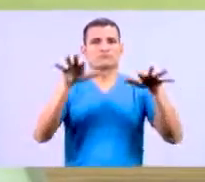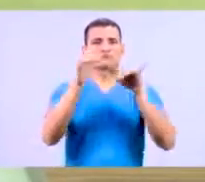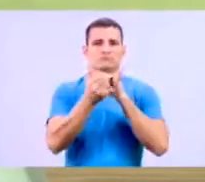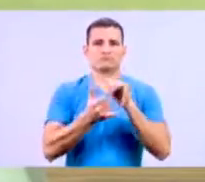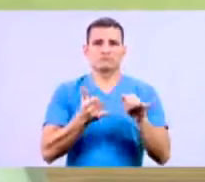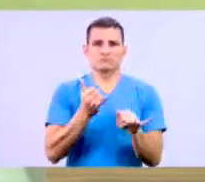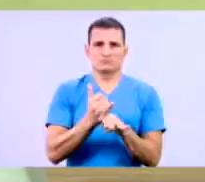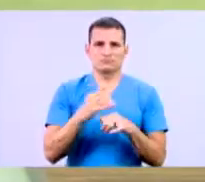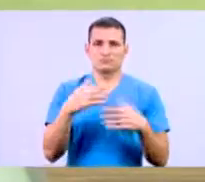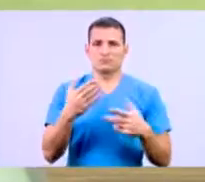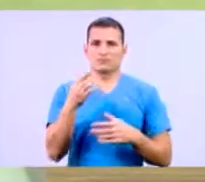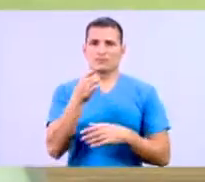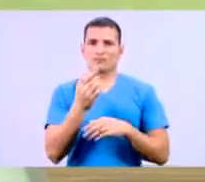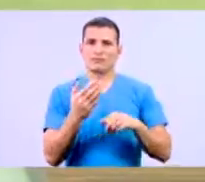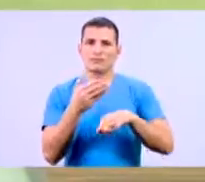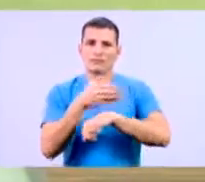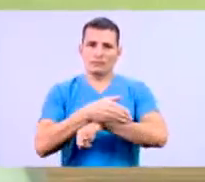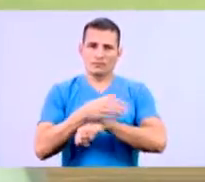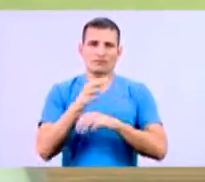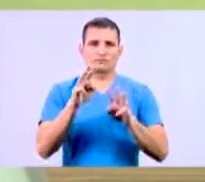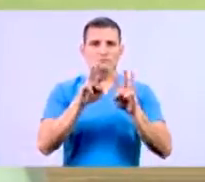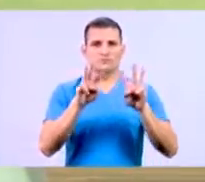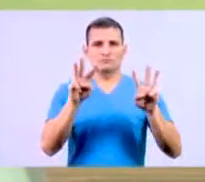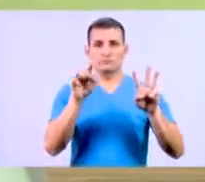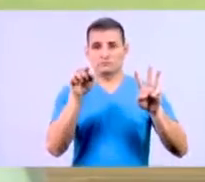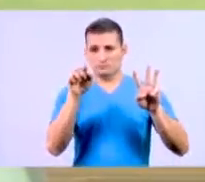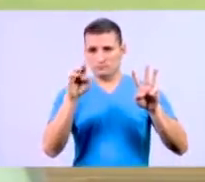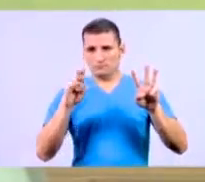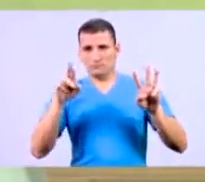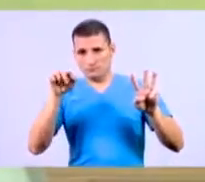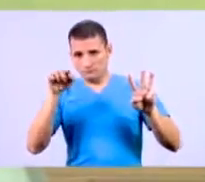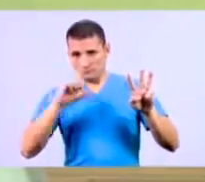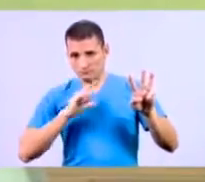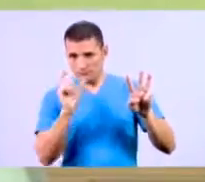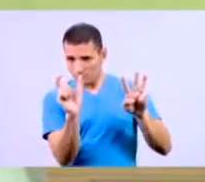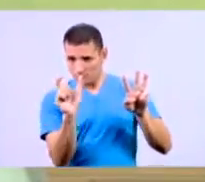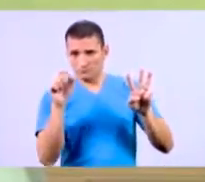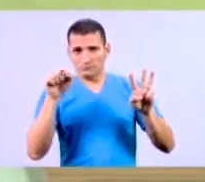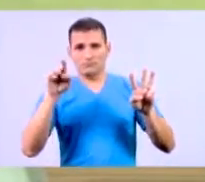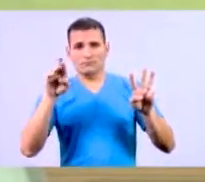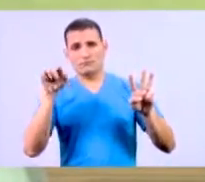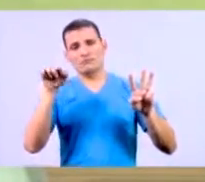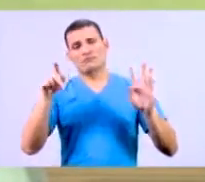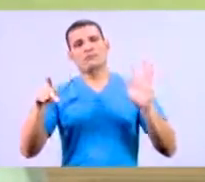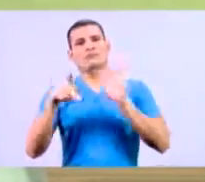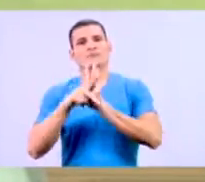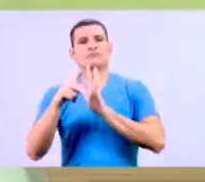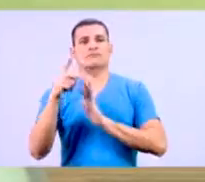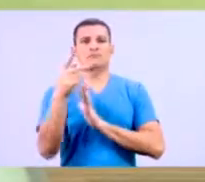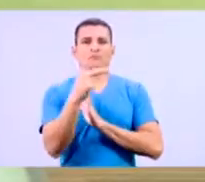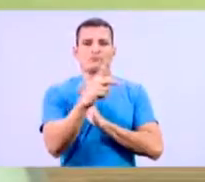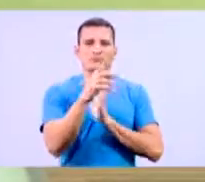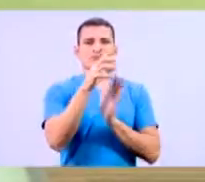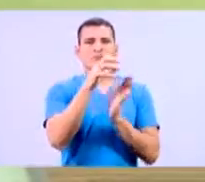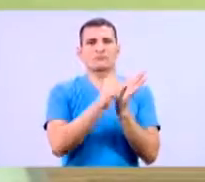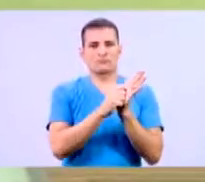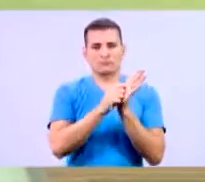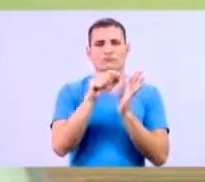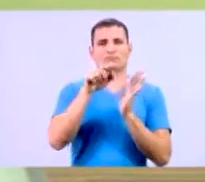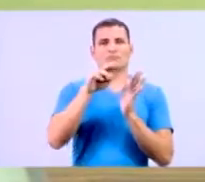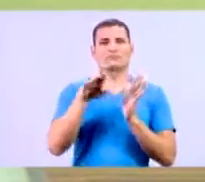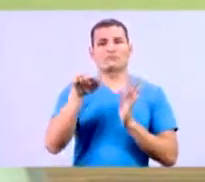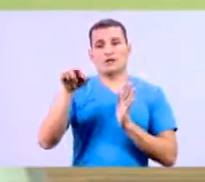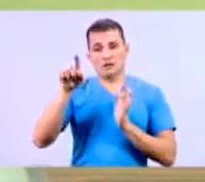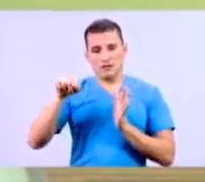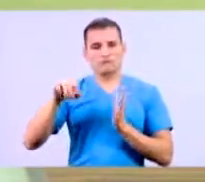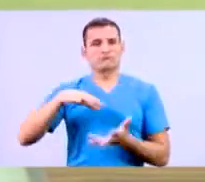Então, quando você acessa todo o site que tem .br no final, esse endereço ele é propagado por toda a internet a nível